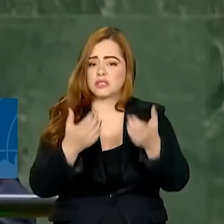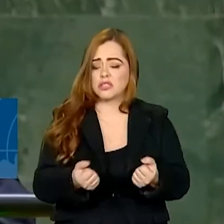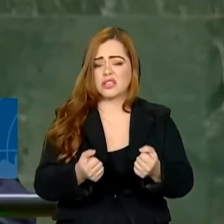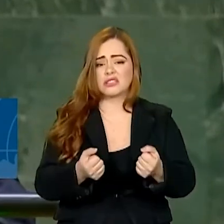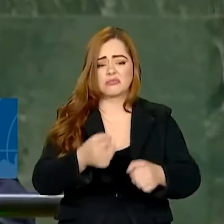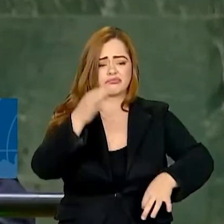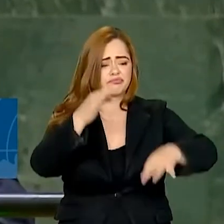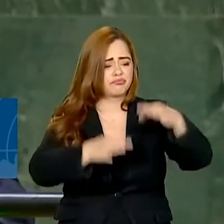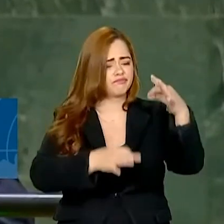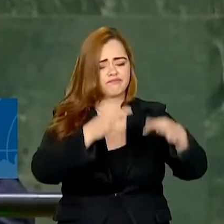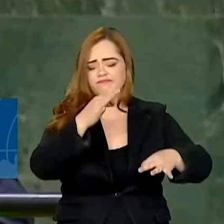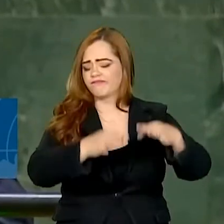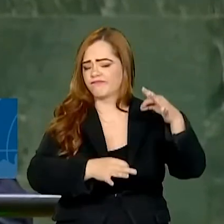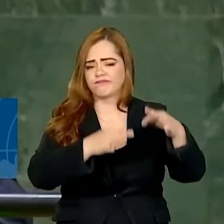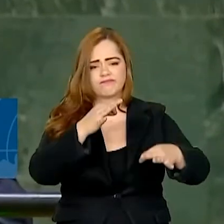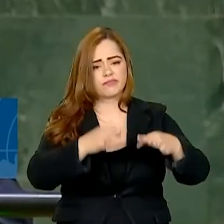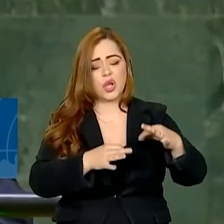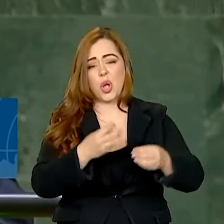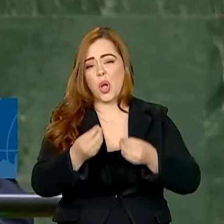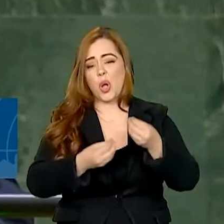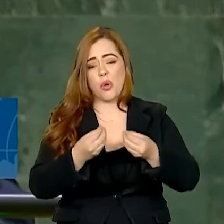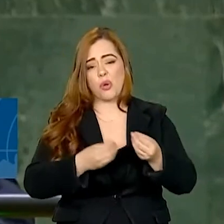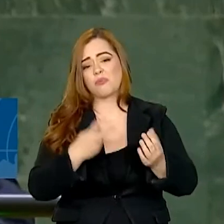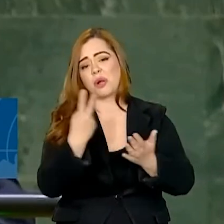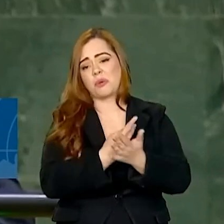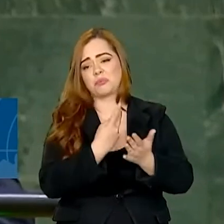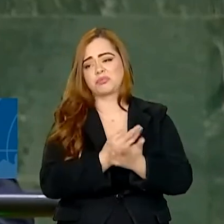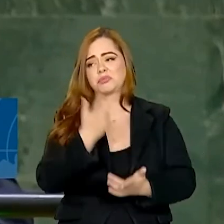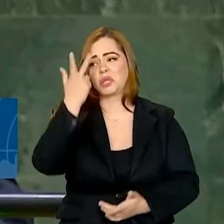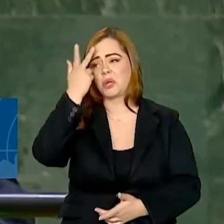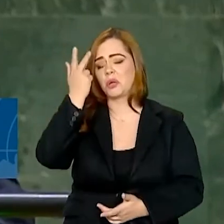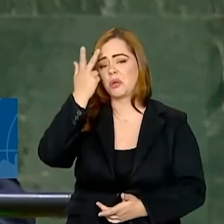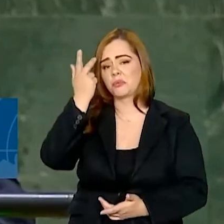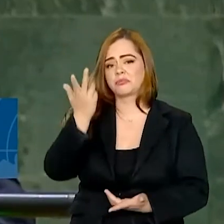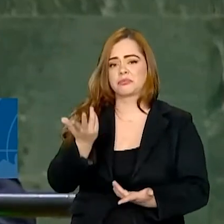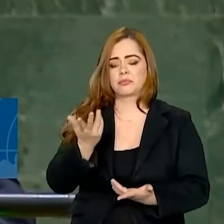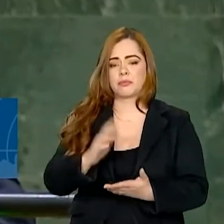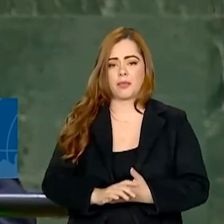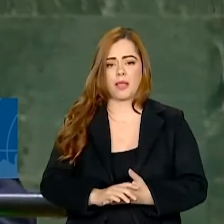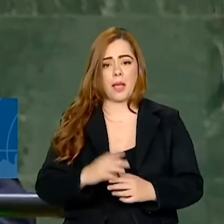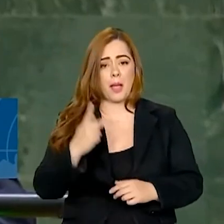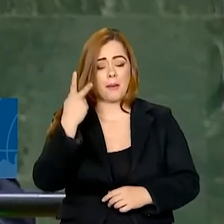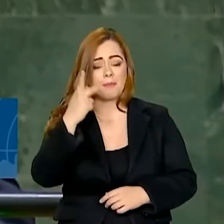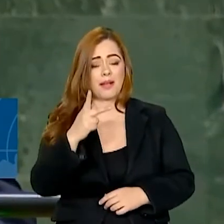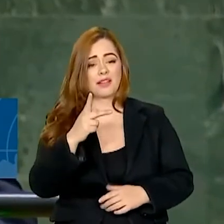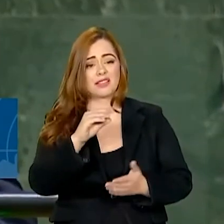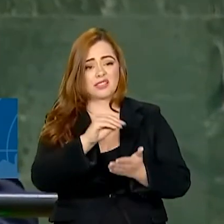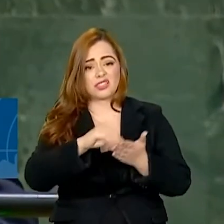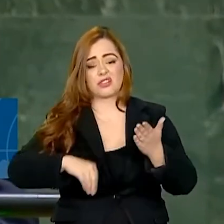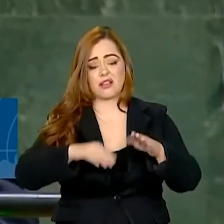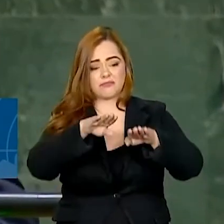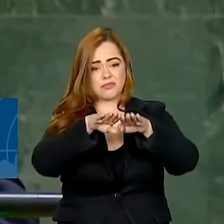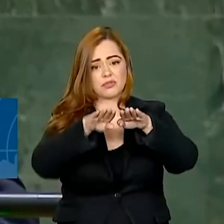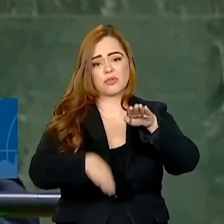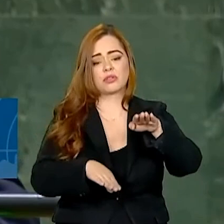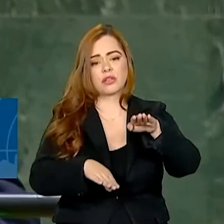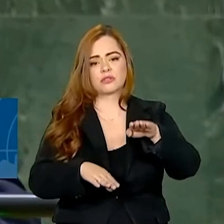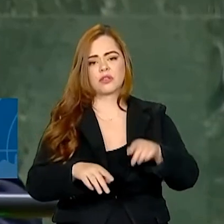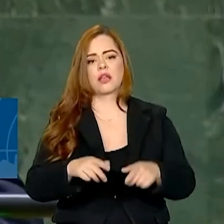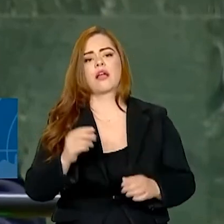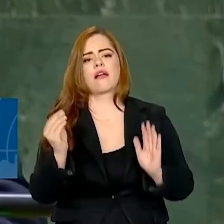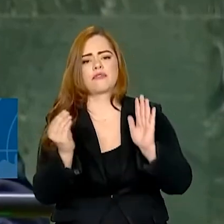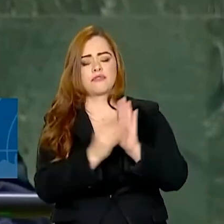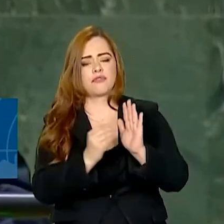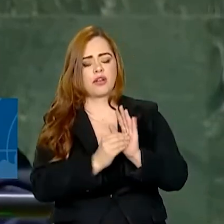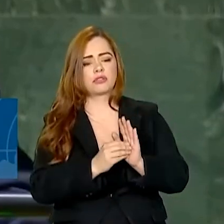tamanha injustiça como fenômeno natural. Para vencer a desigualdade, falta vontade política